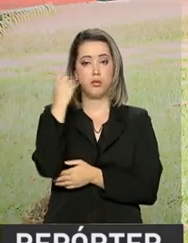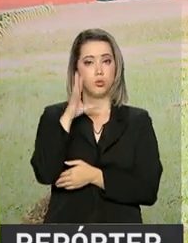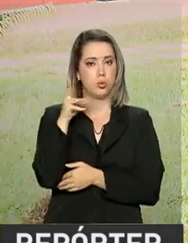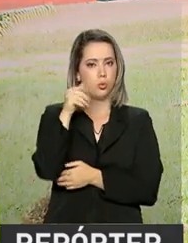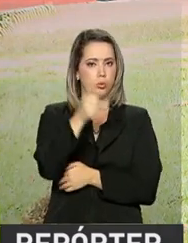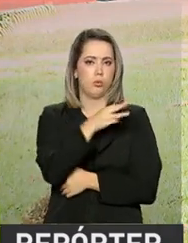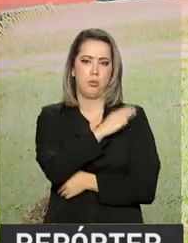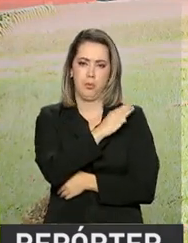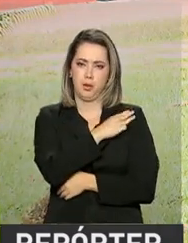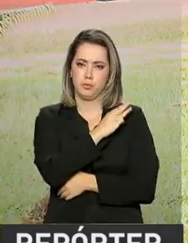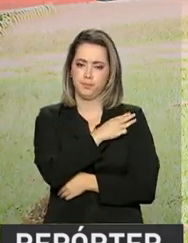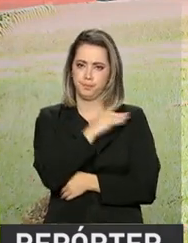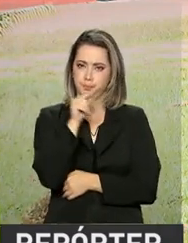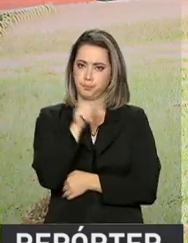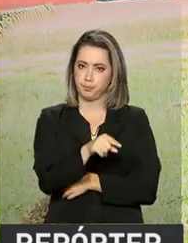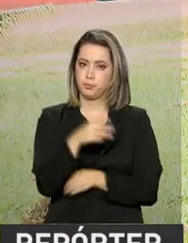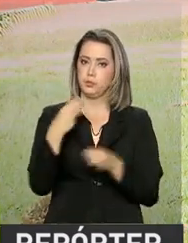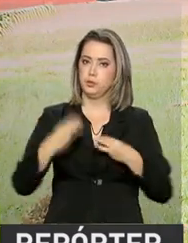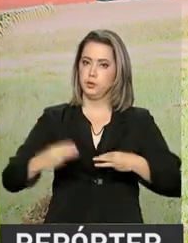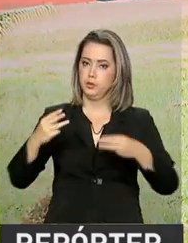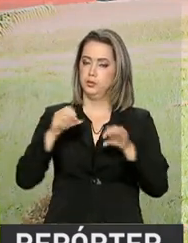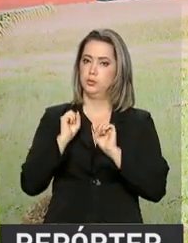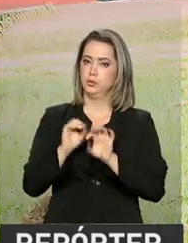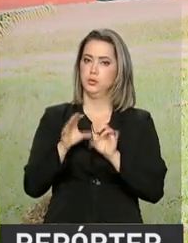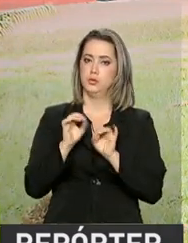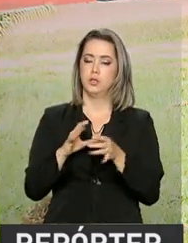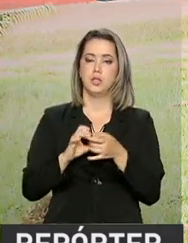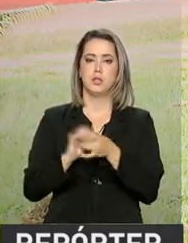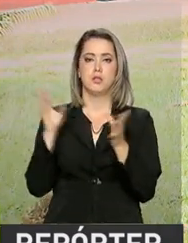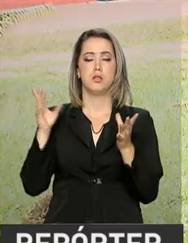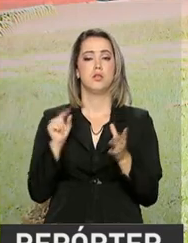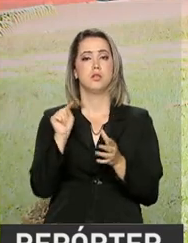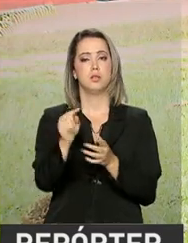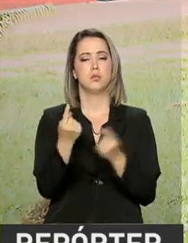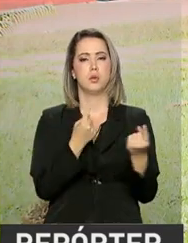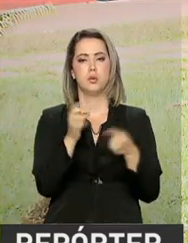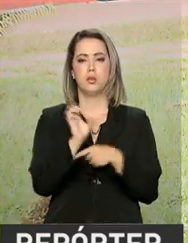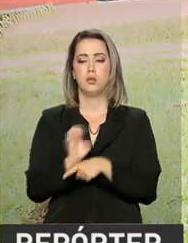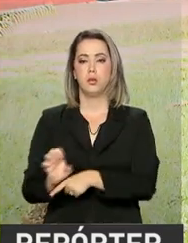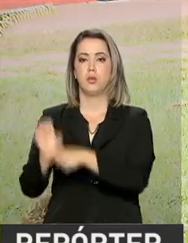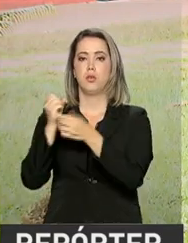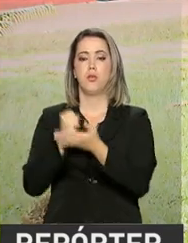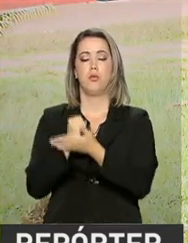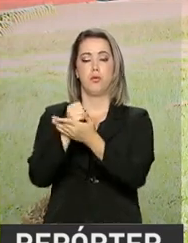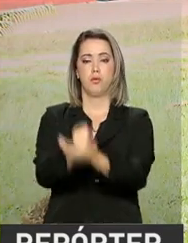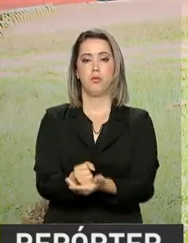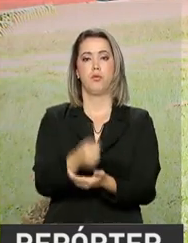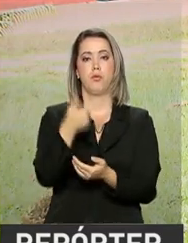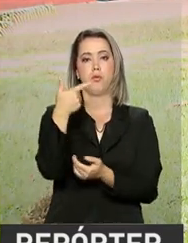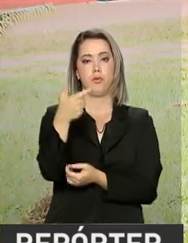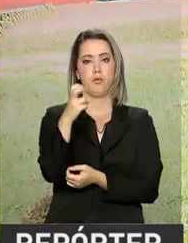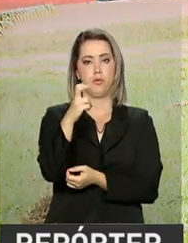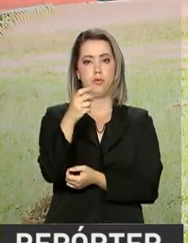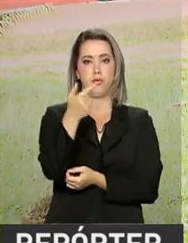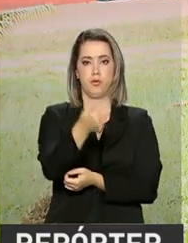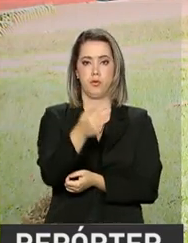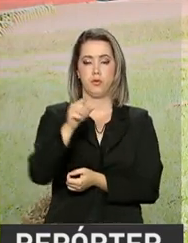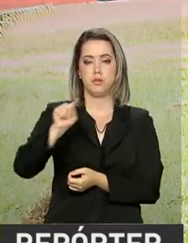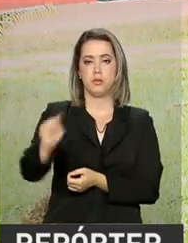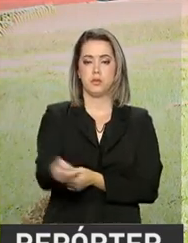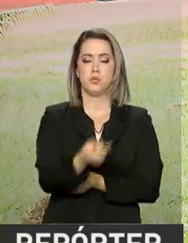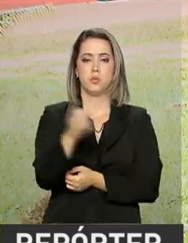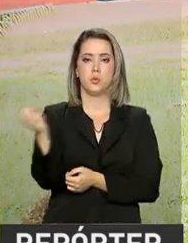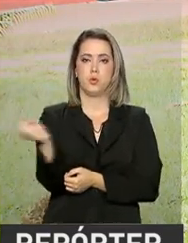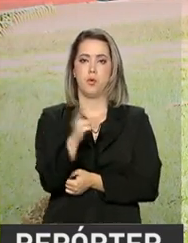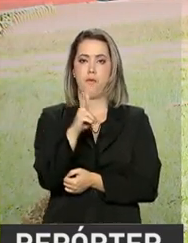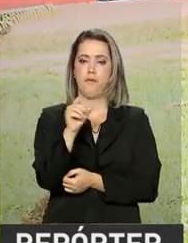nos próximos anos é que o Ministério da Educação autorizou que os estados ofereçam do 257.000 novas vagas